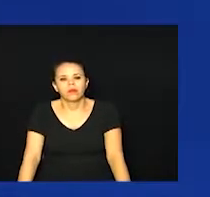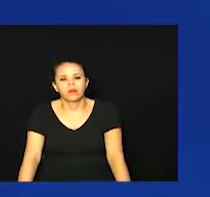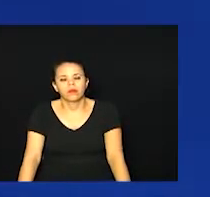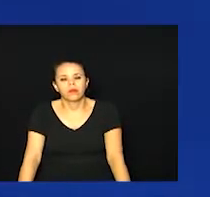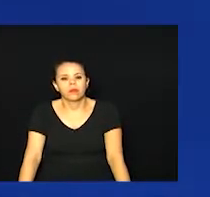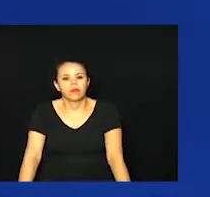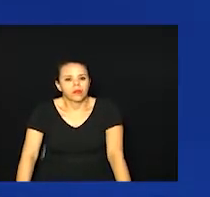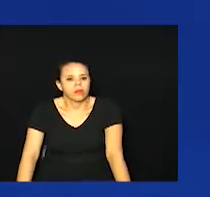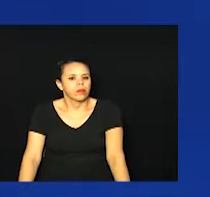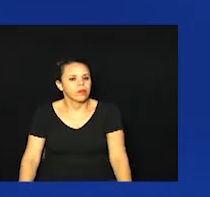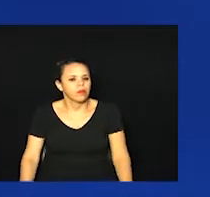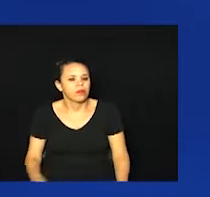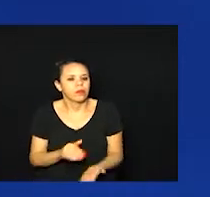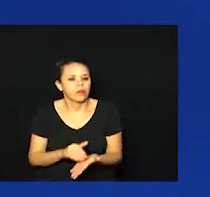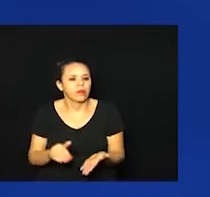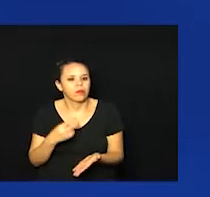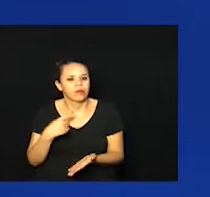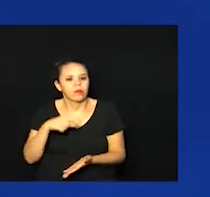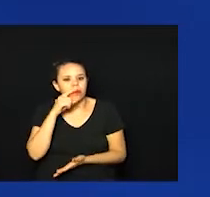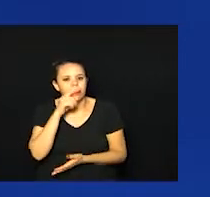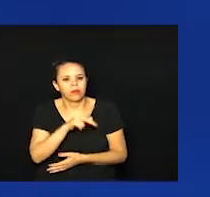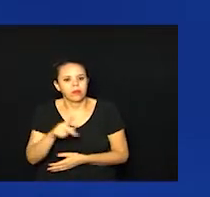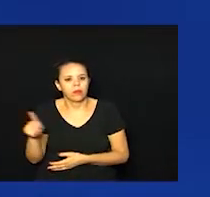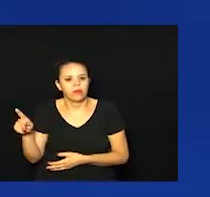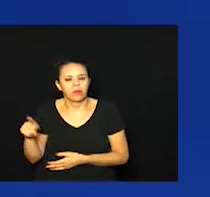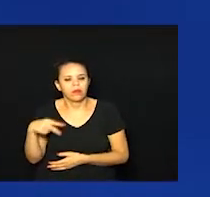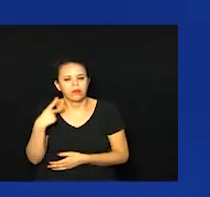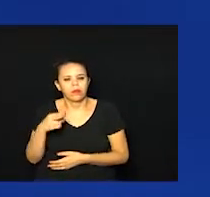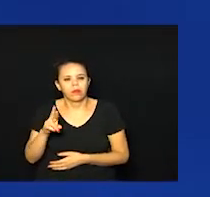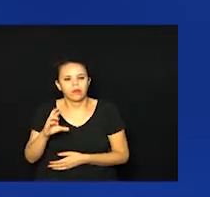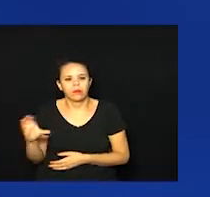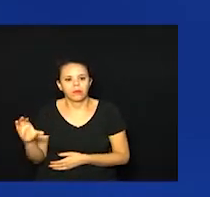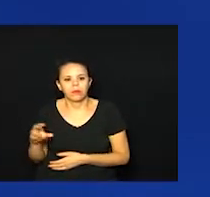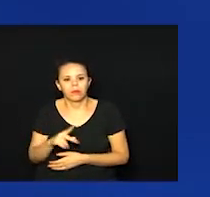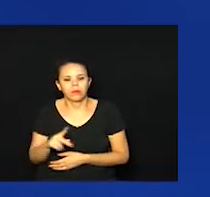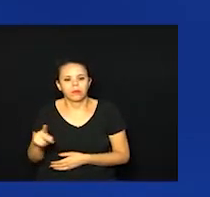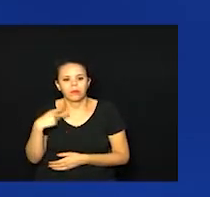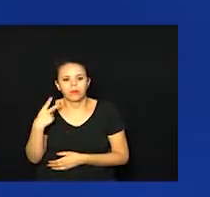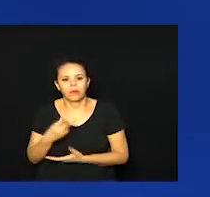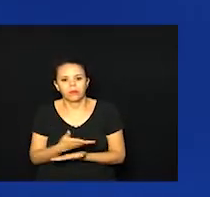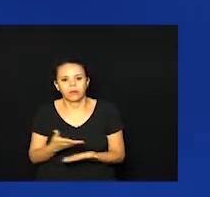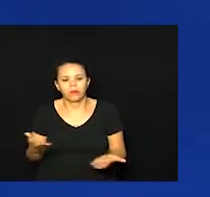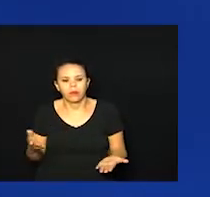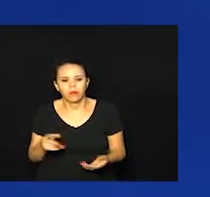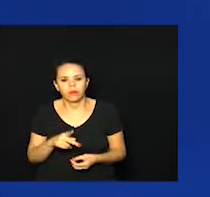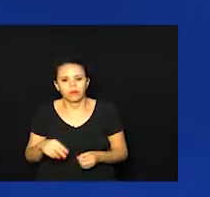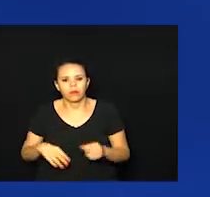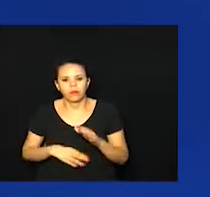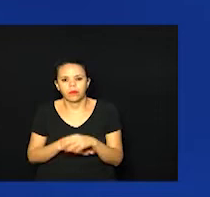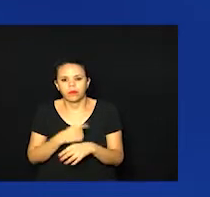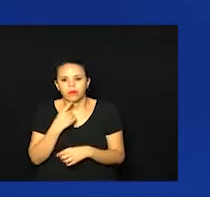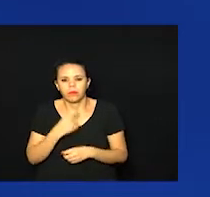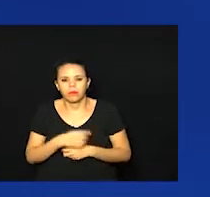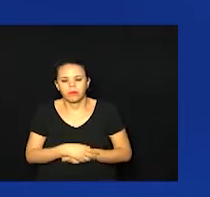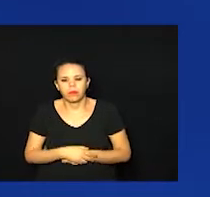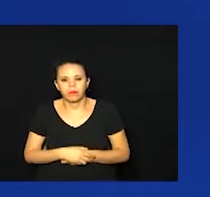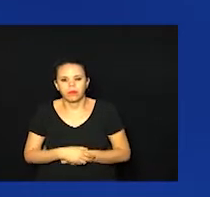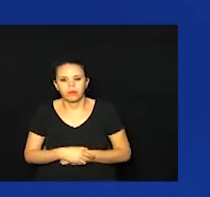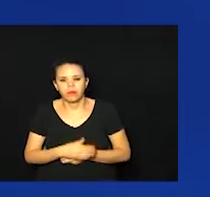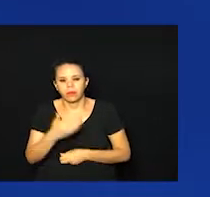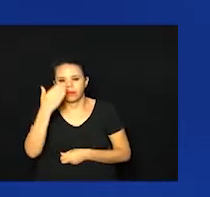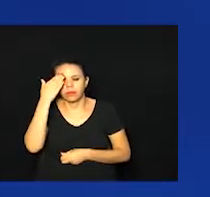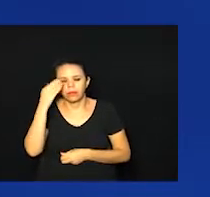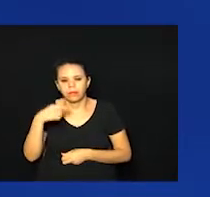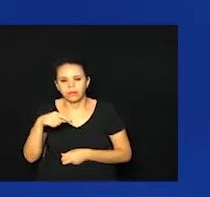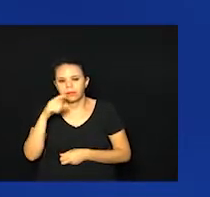Estou recebendo aqui no gabinete o Zé Carlos, que é presidente do Parlamento Metropolitano, vereador e presidente da Câmara Municipal de Campinas. Obrigado, Zé